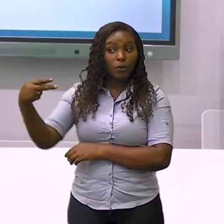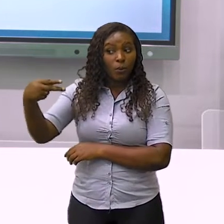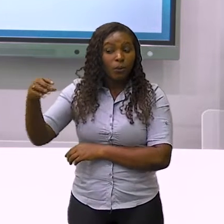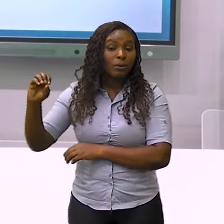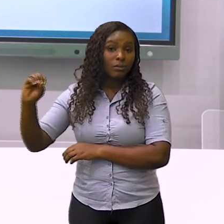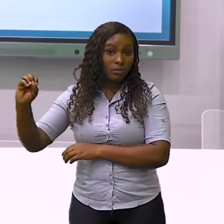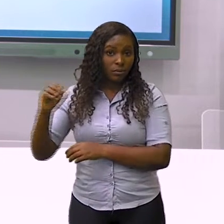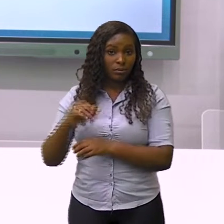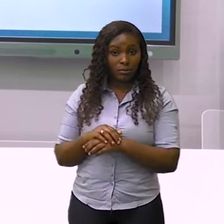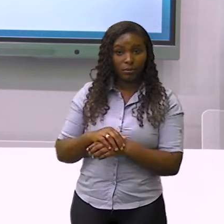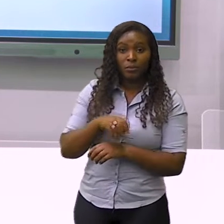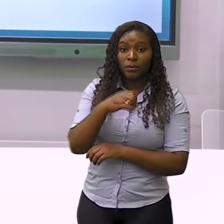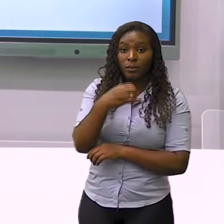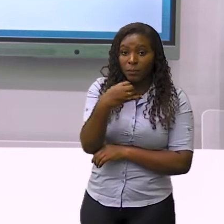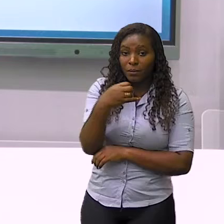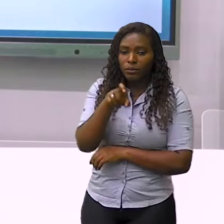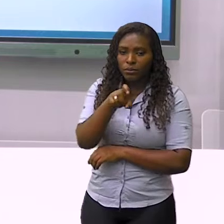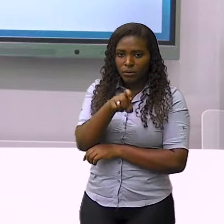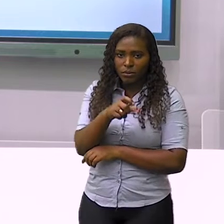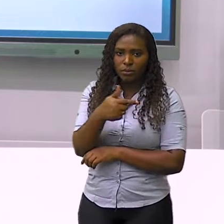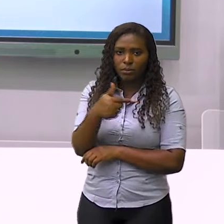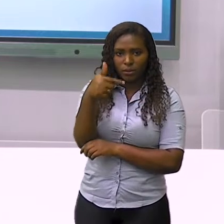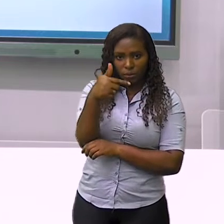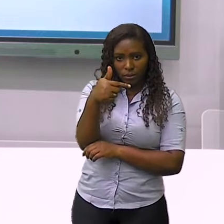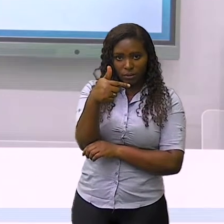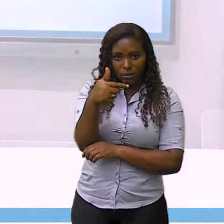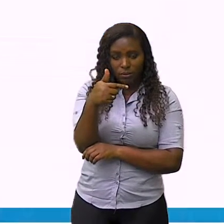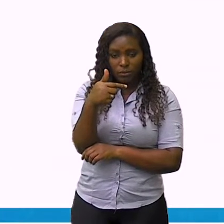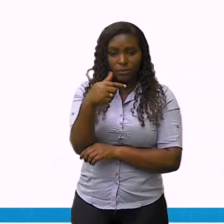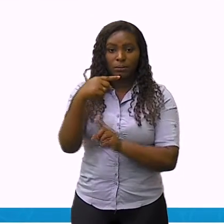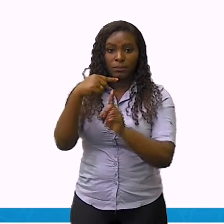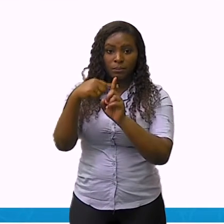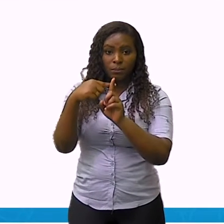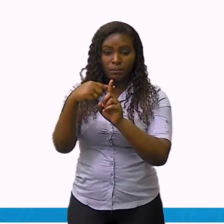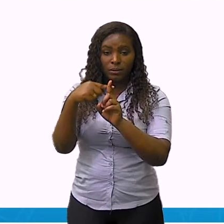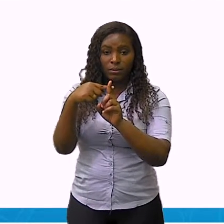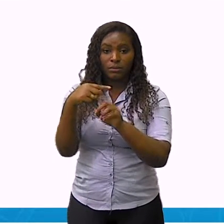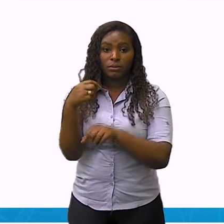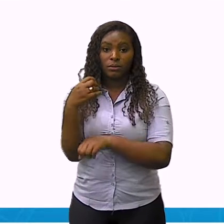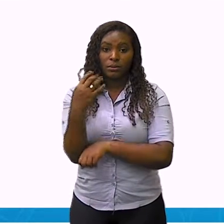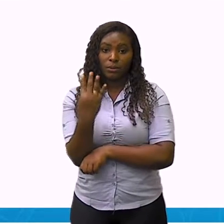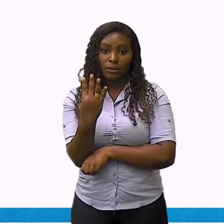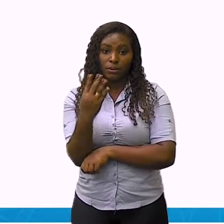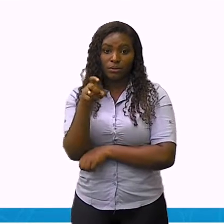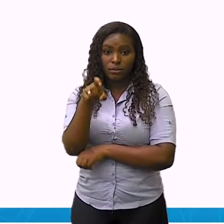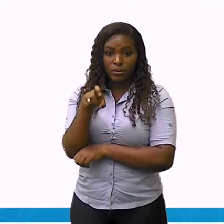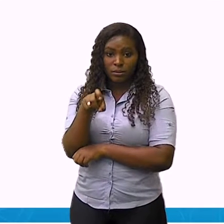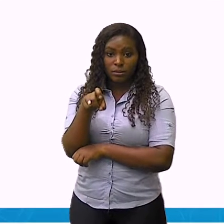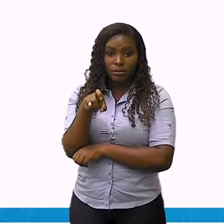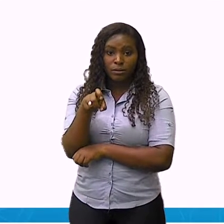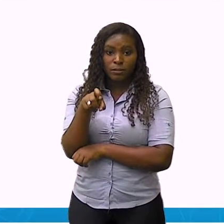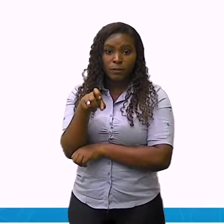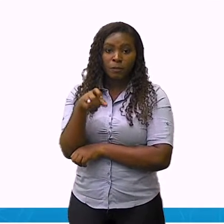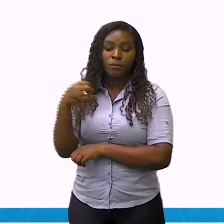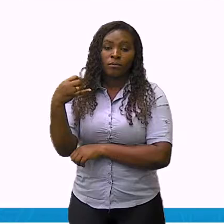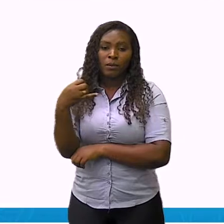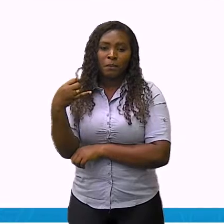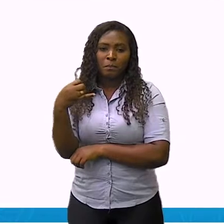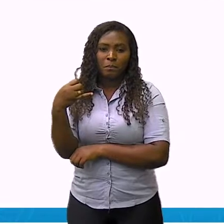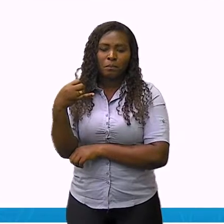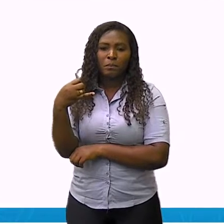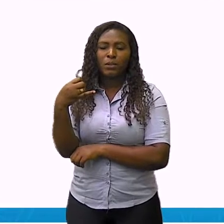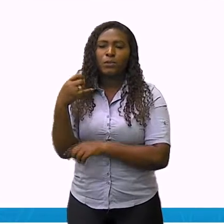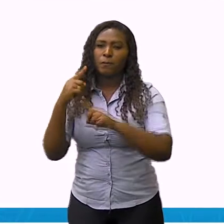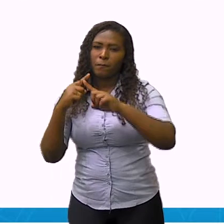determinado aqui que nós tínhamos que ter raízes reais iguais. Eu só tenho essas